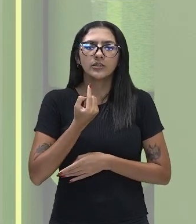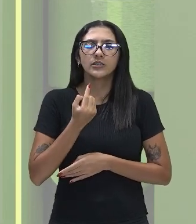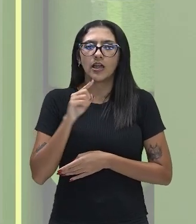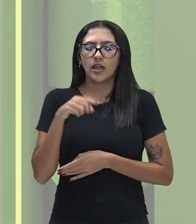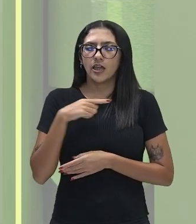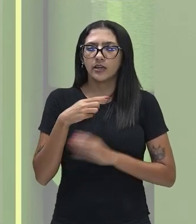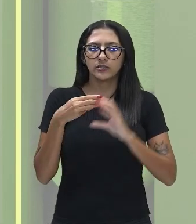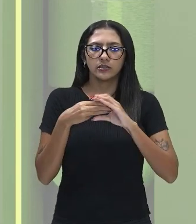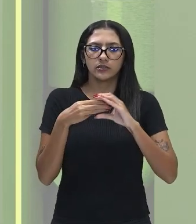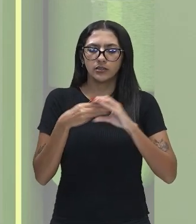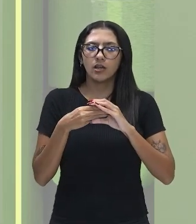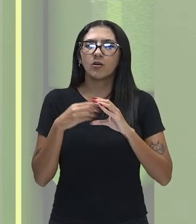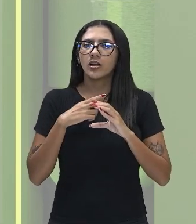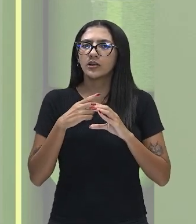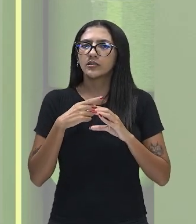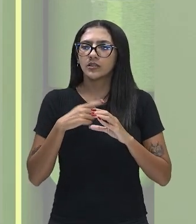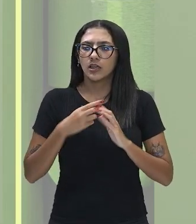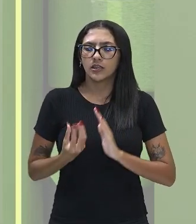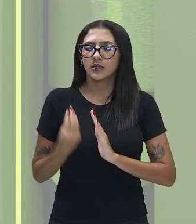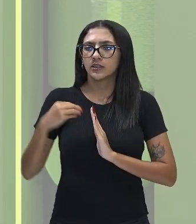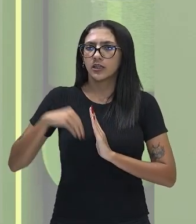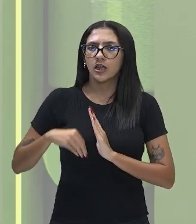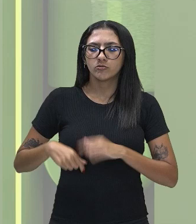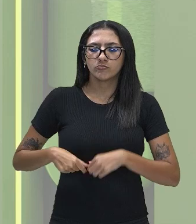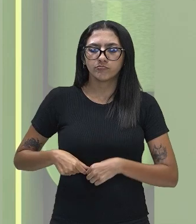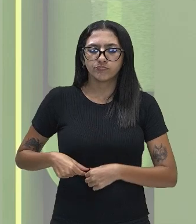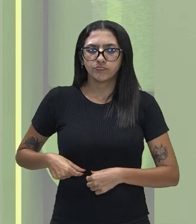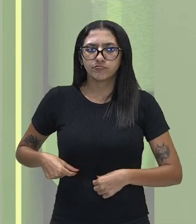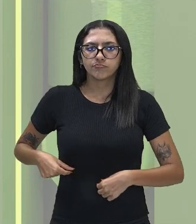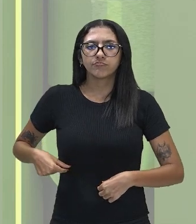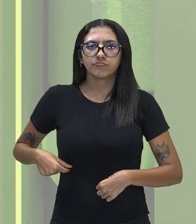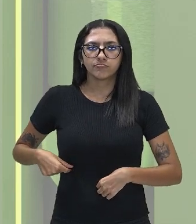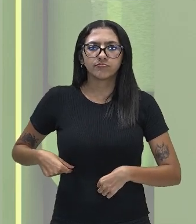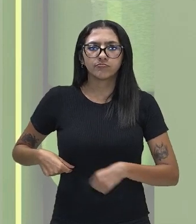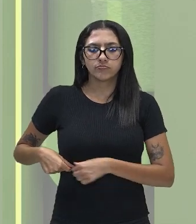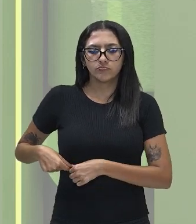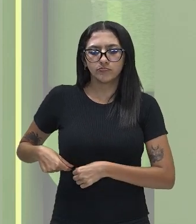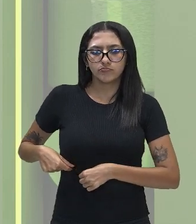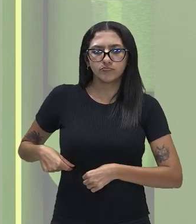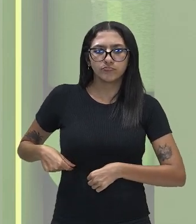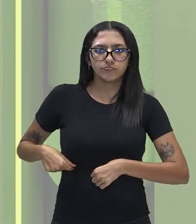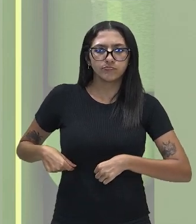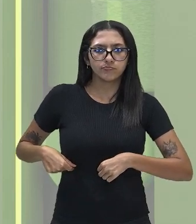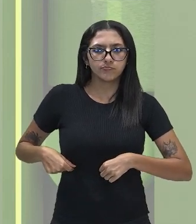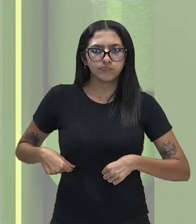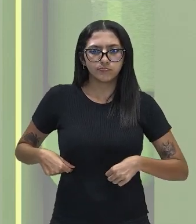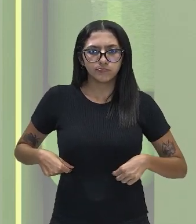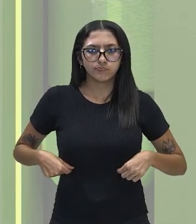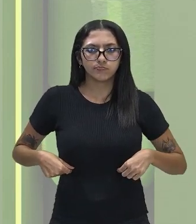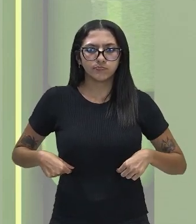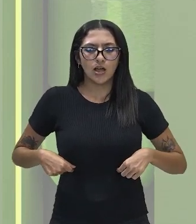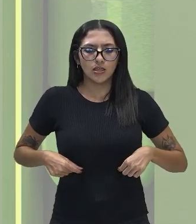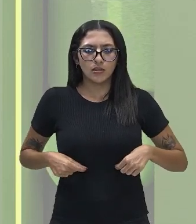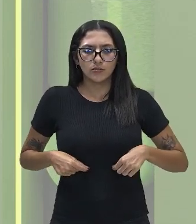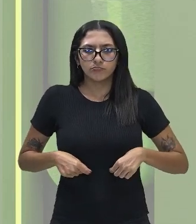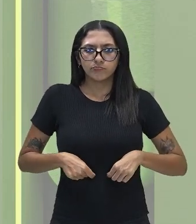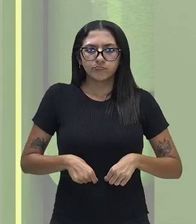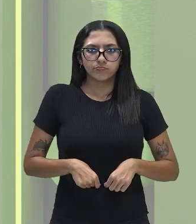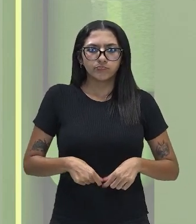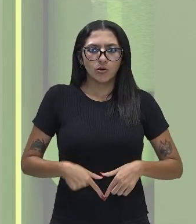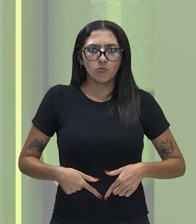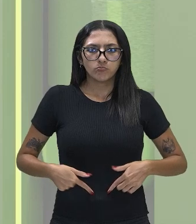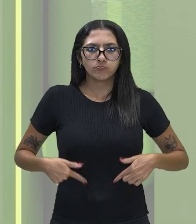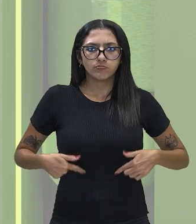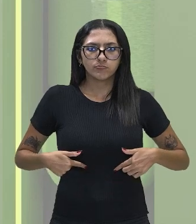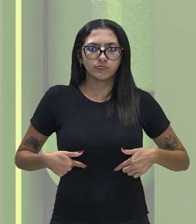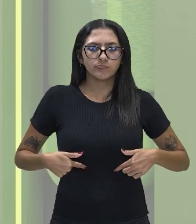secundário permanece fazendo a sua migração dentro da tuba até o útero.